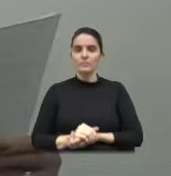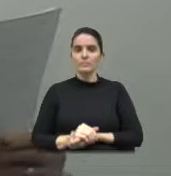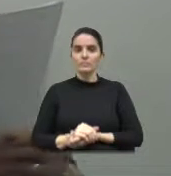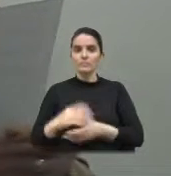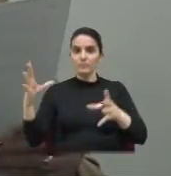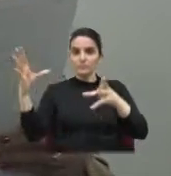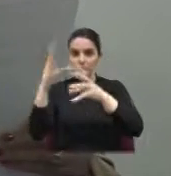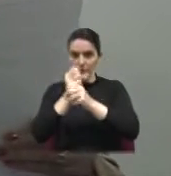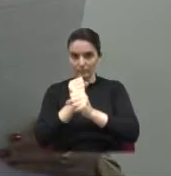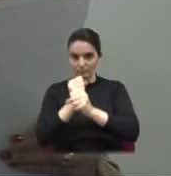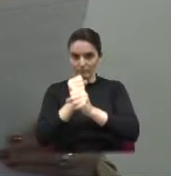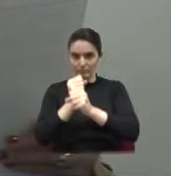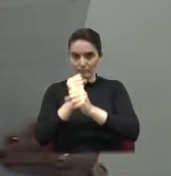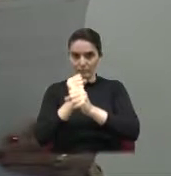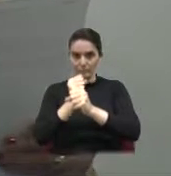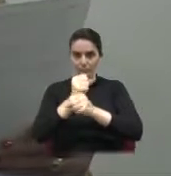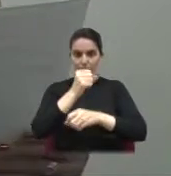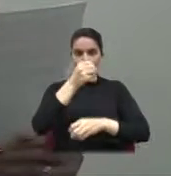Total, R$